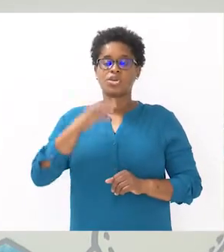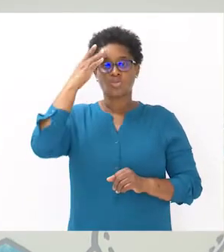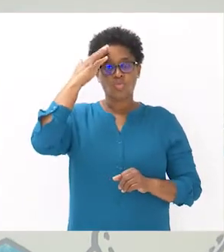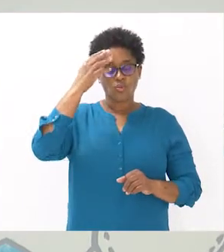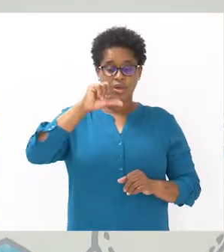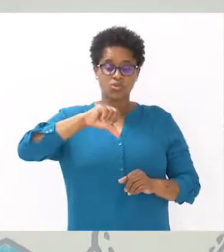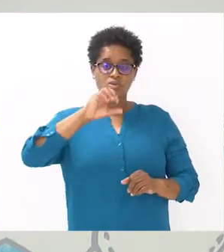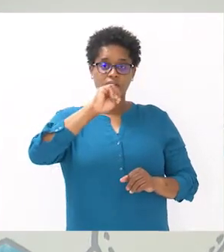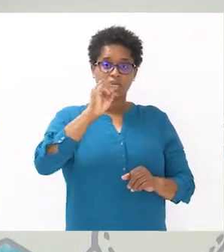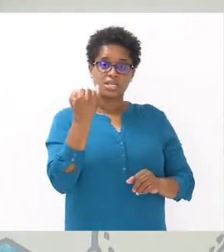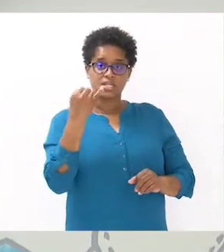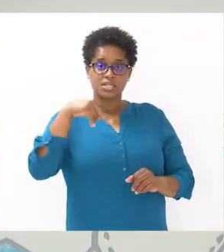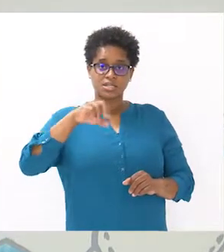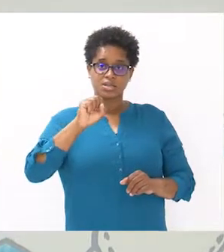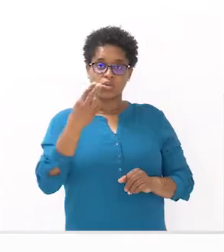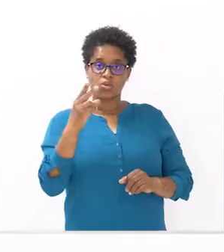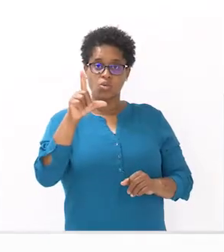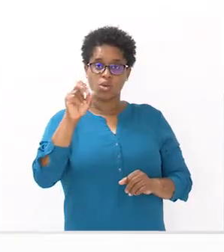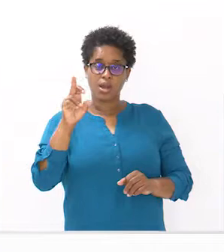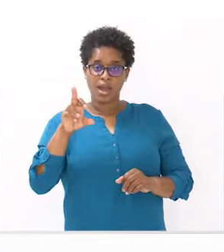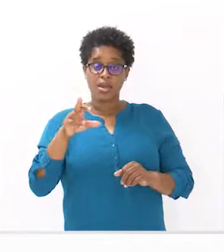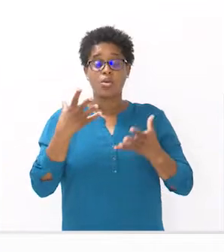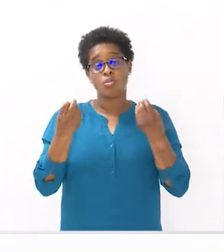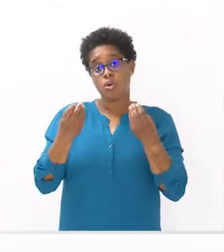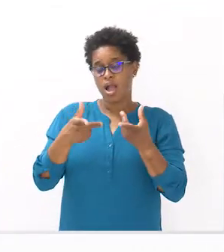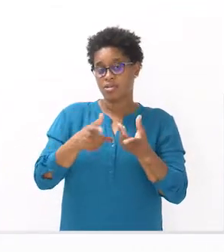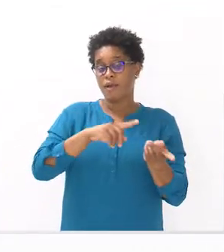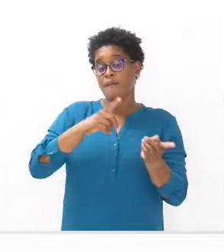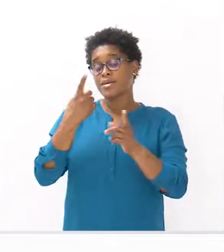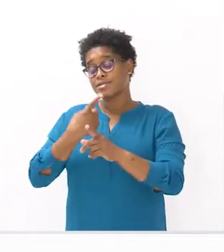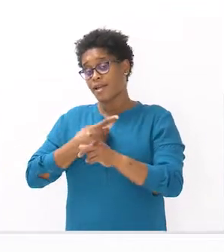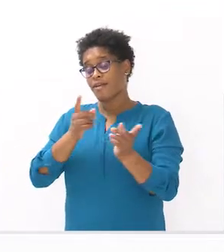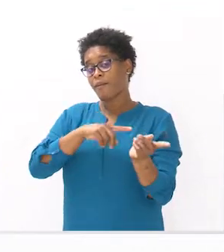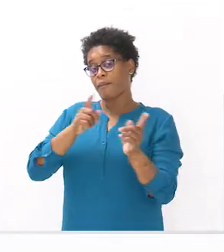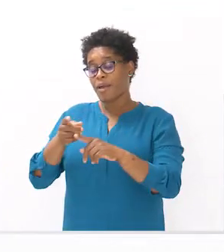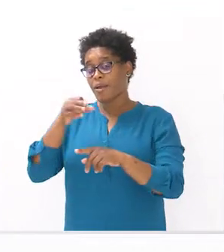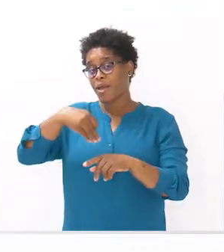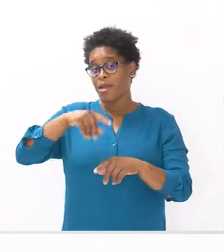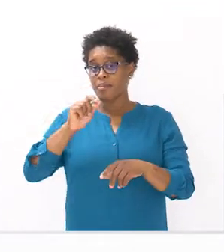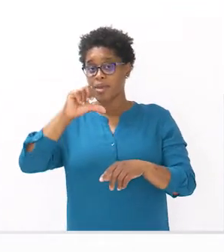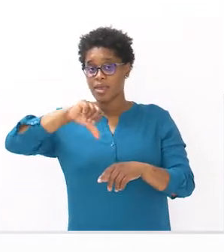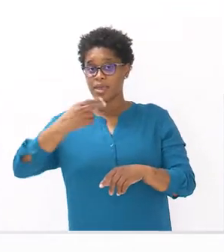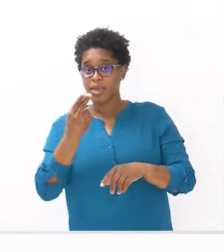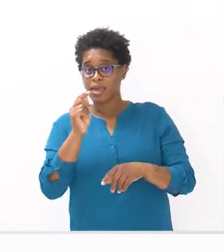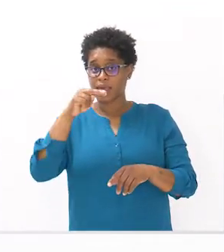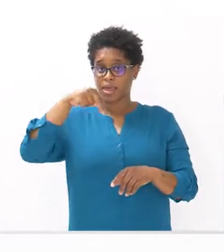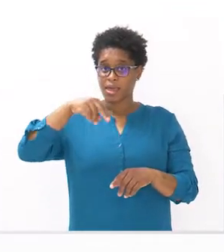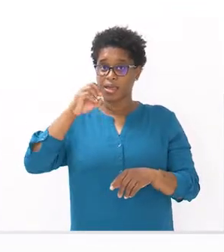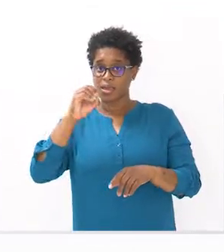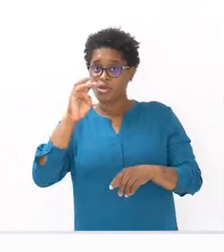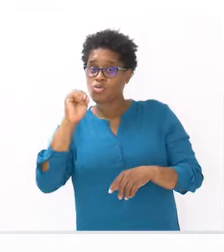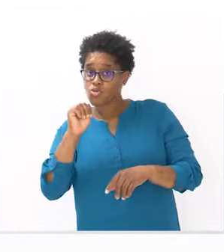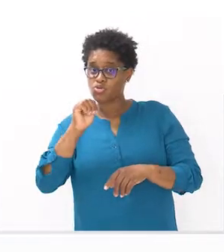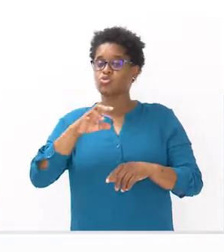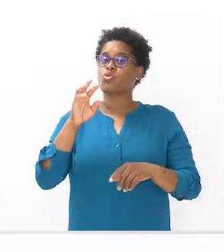Número singular, já no plural, passa a ser pequenos, certo? Então